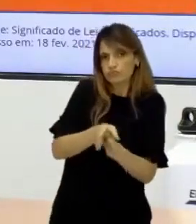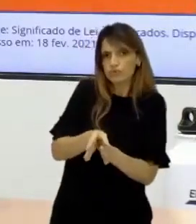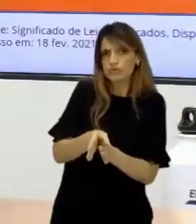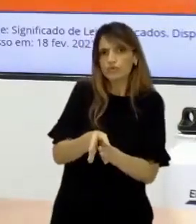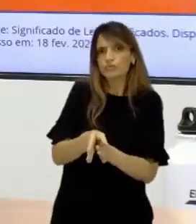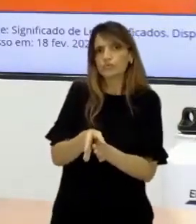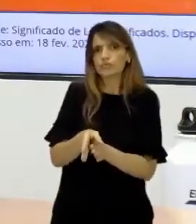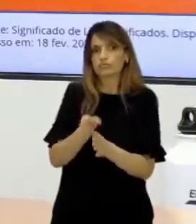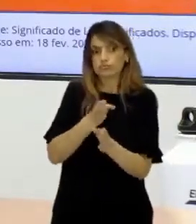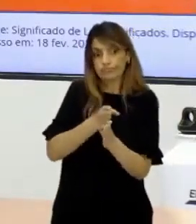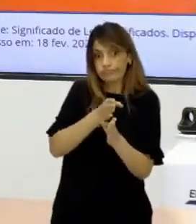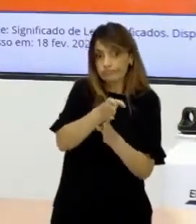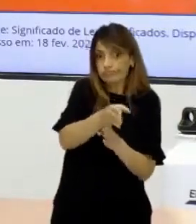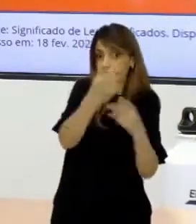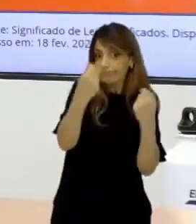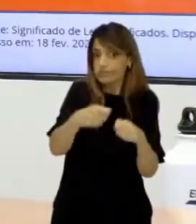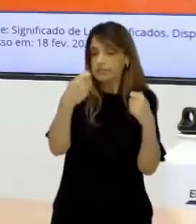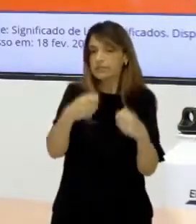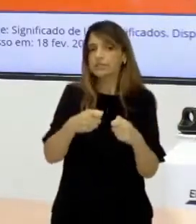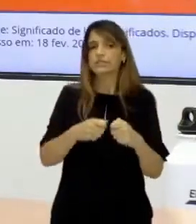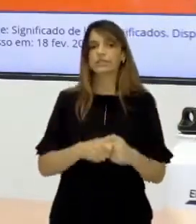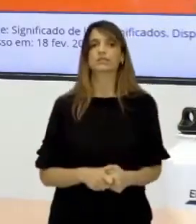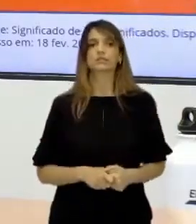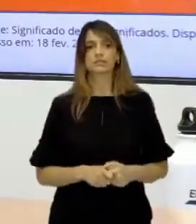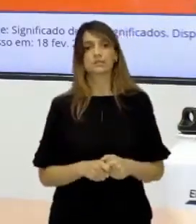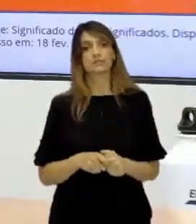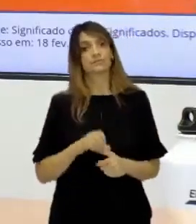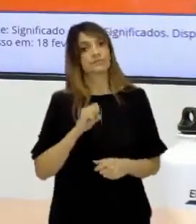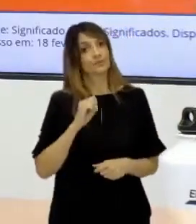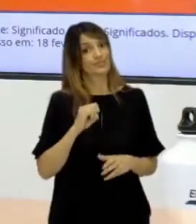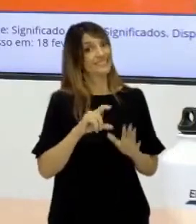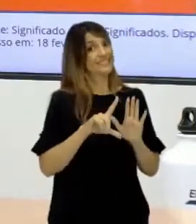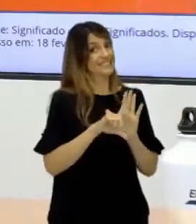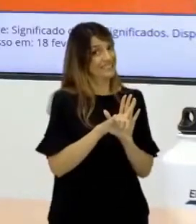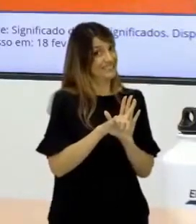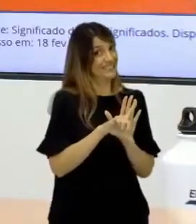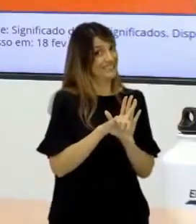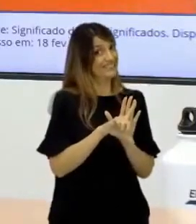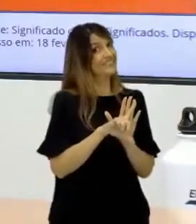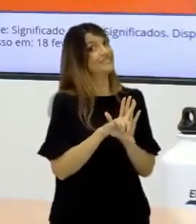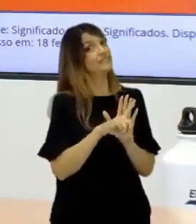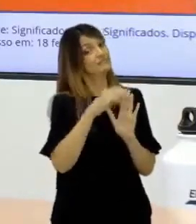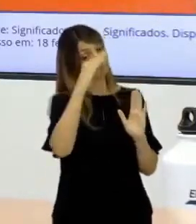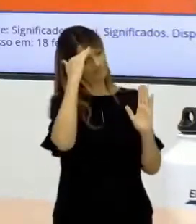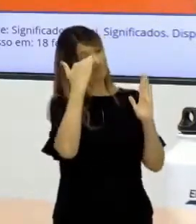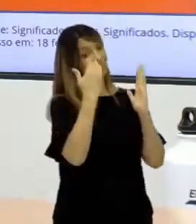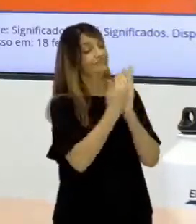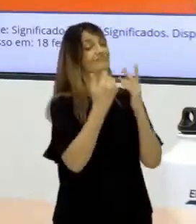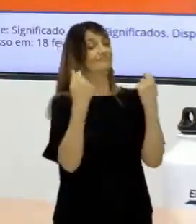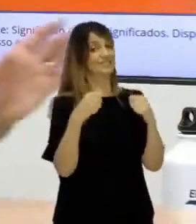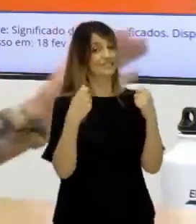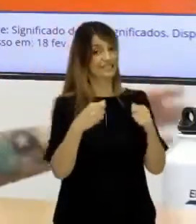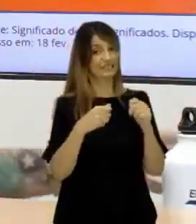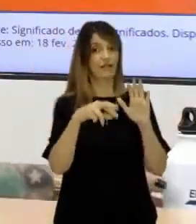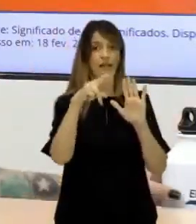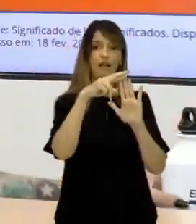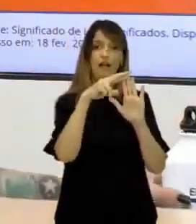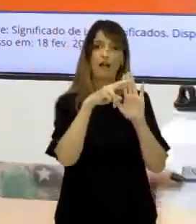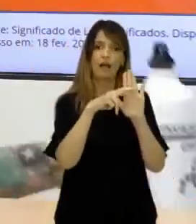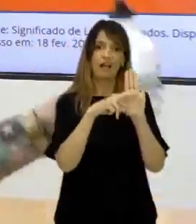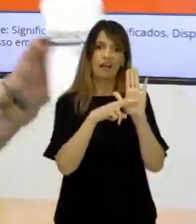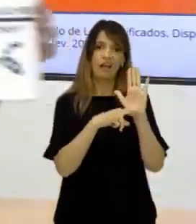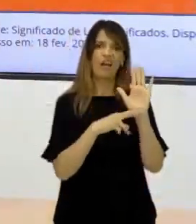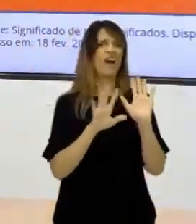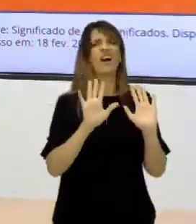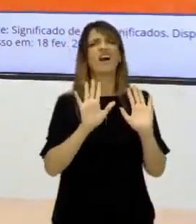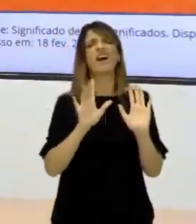esses termos que a gente precisa pensar. E se é lei, não tem para onde fugir, não. Porque regra, Fabi, a regra é beber água só